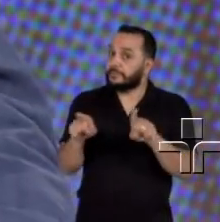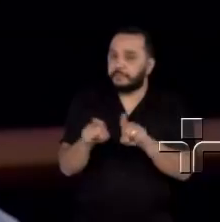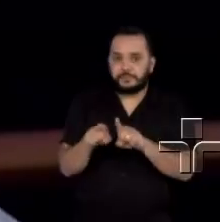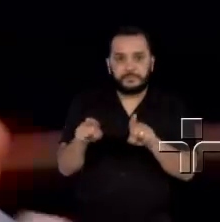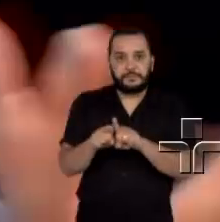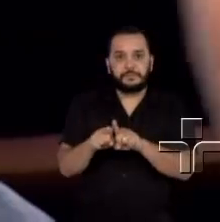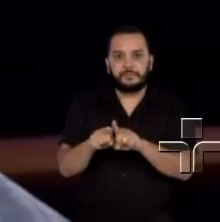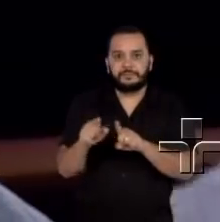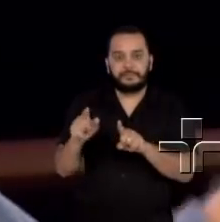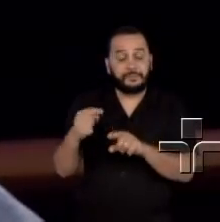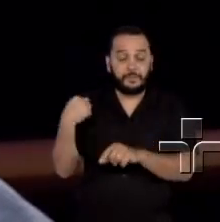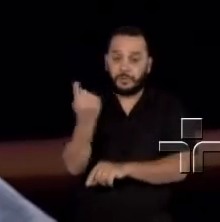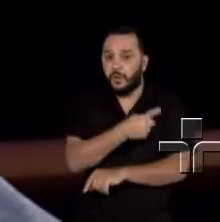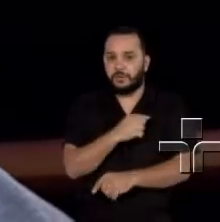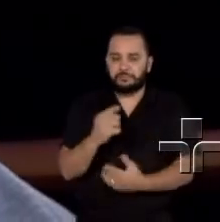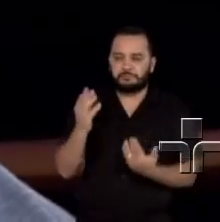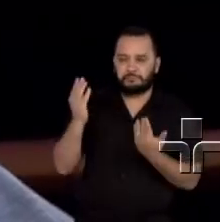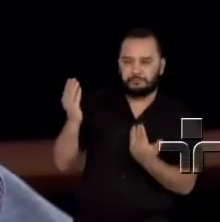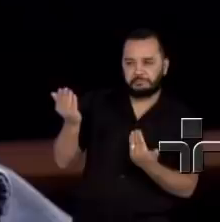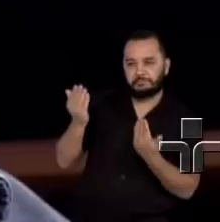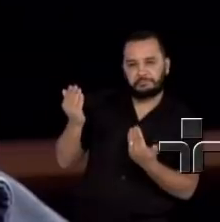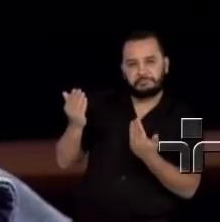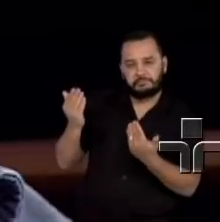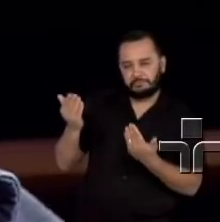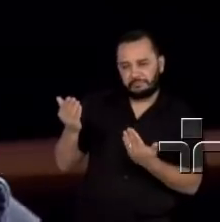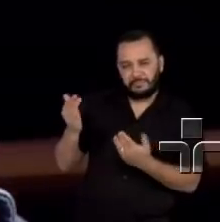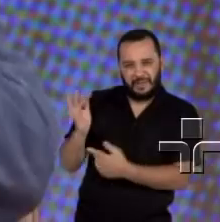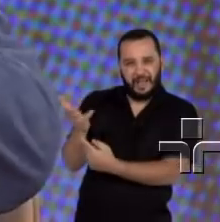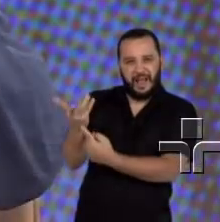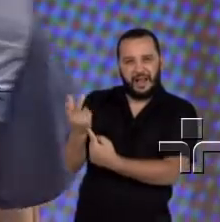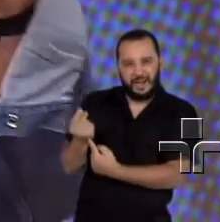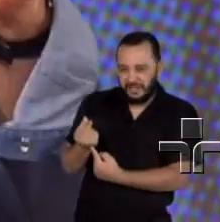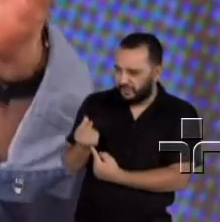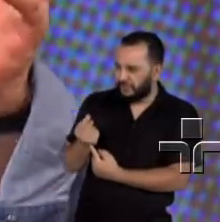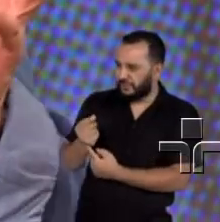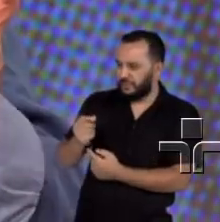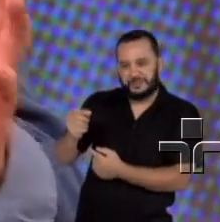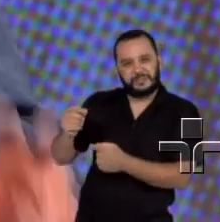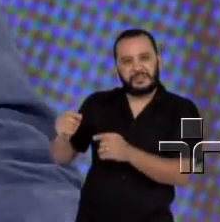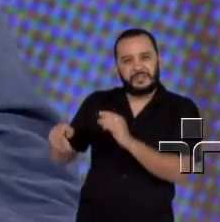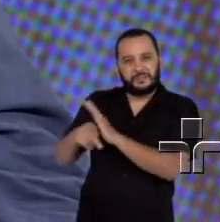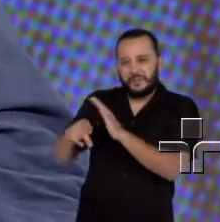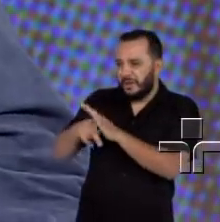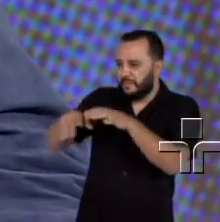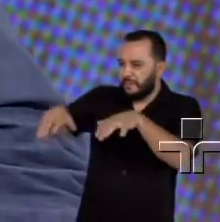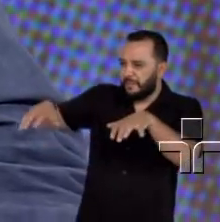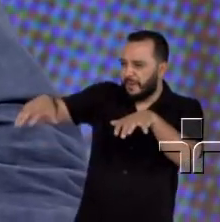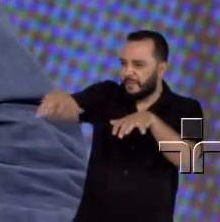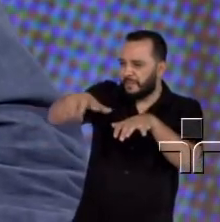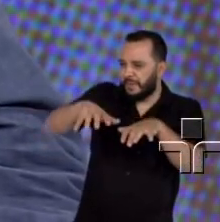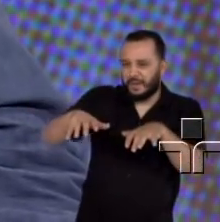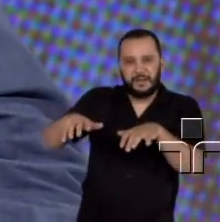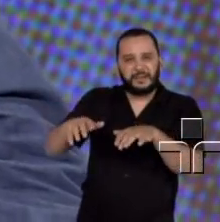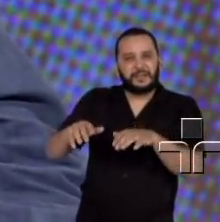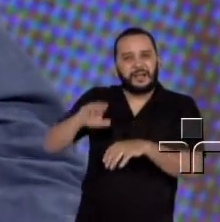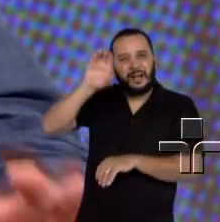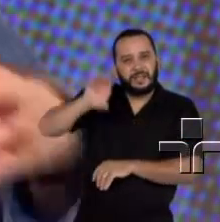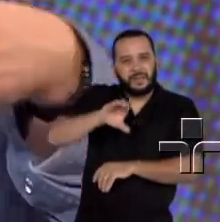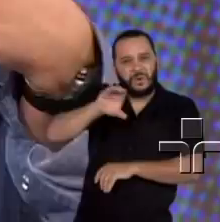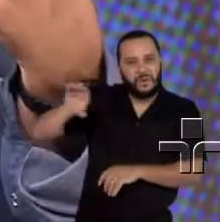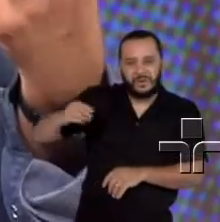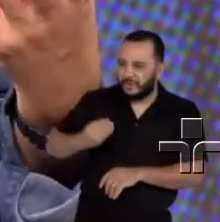imensa desconfiança naquela dramaturgia toda, naquela iconografia cristã que está